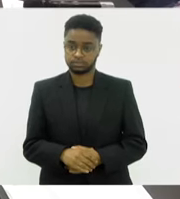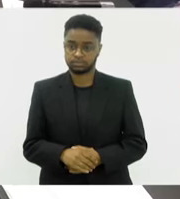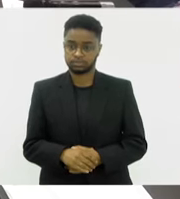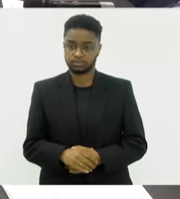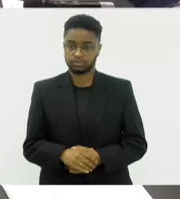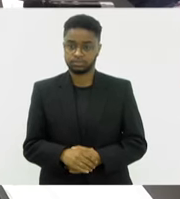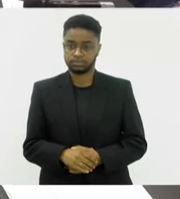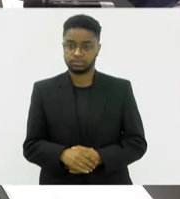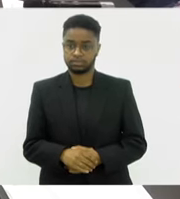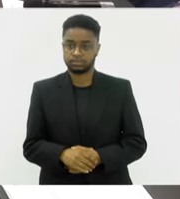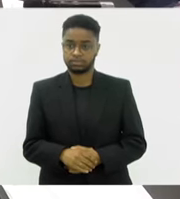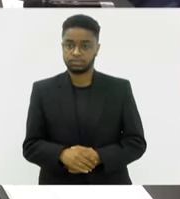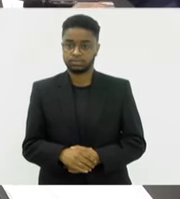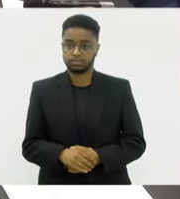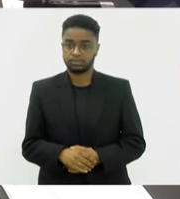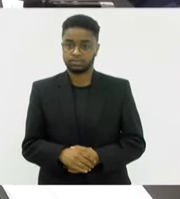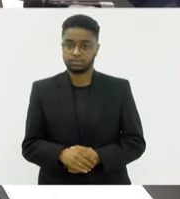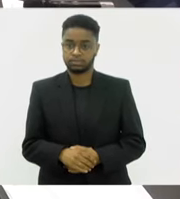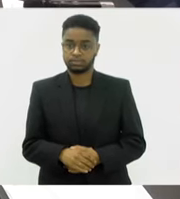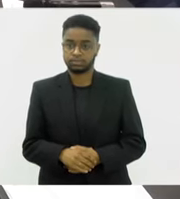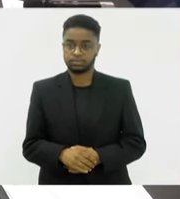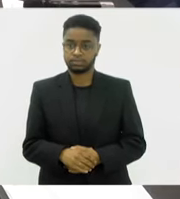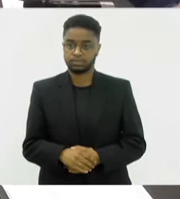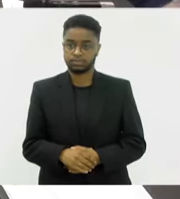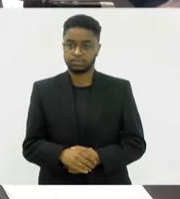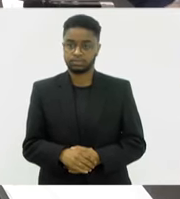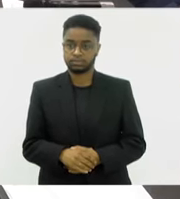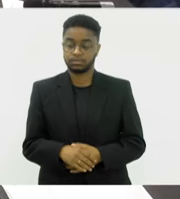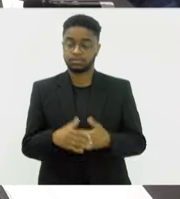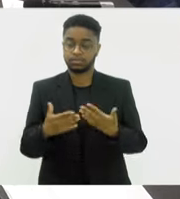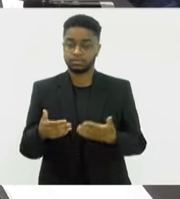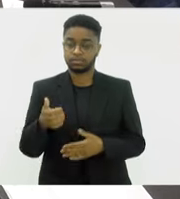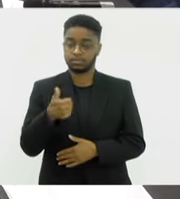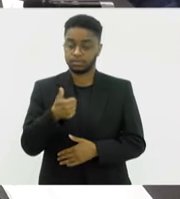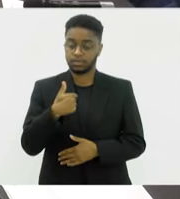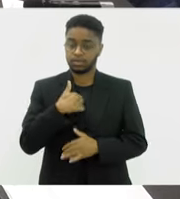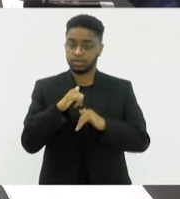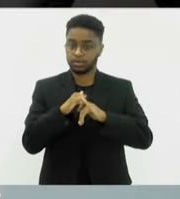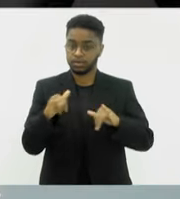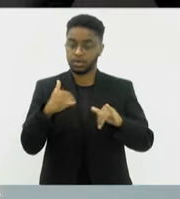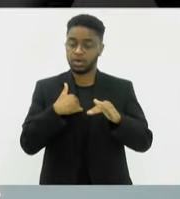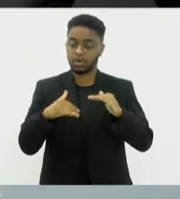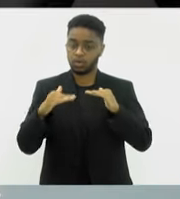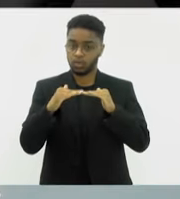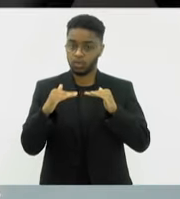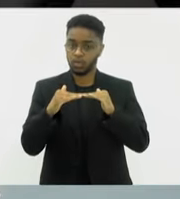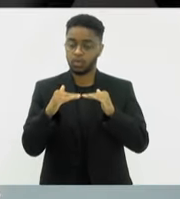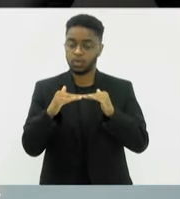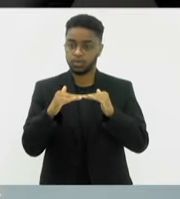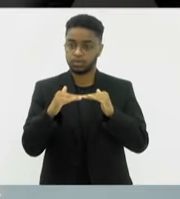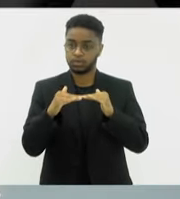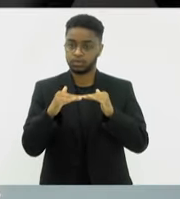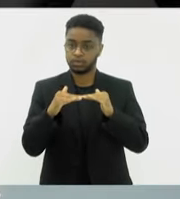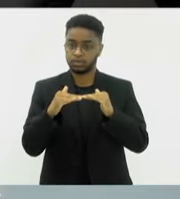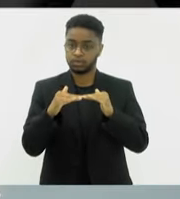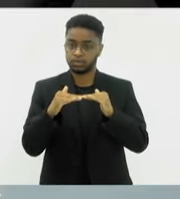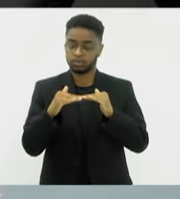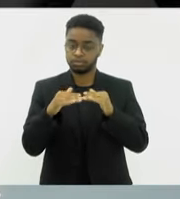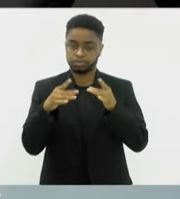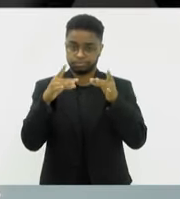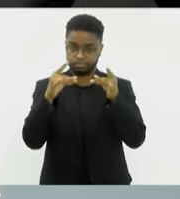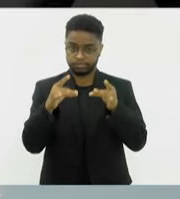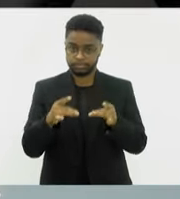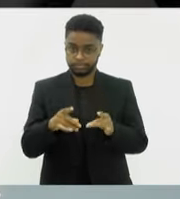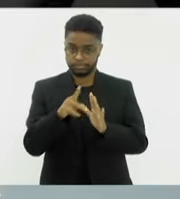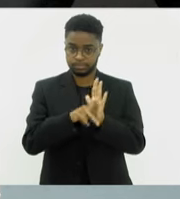Então, primeiro, dizendo que eu sou favorável a todas... Eu sou favorável integralmente ao